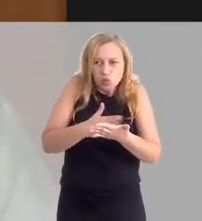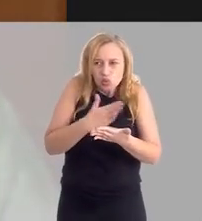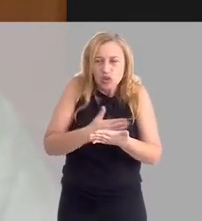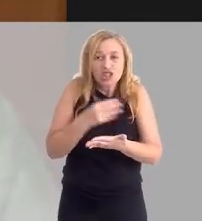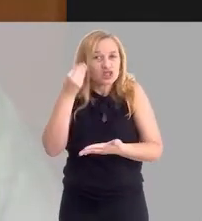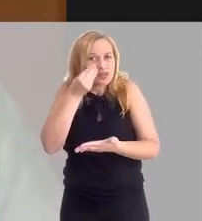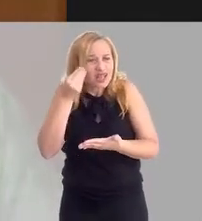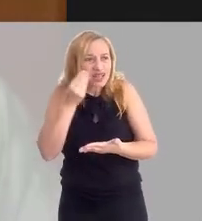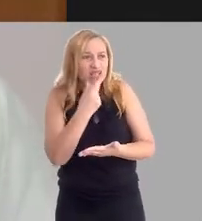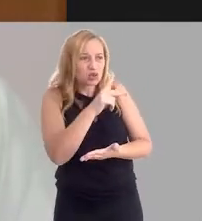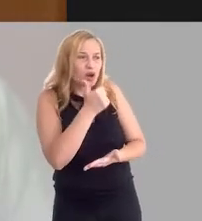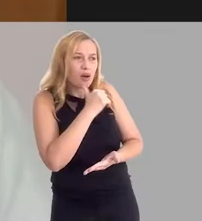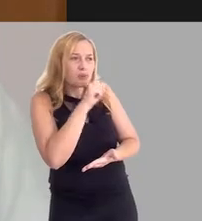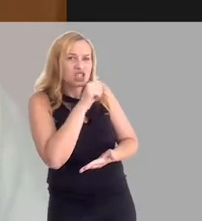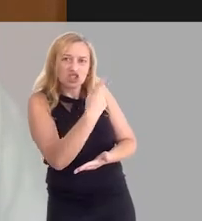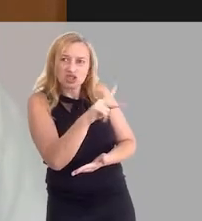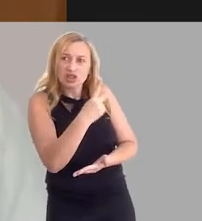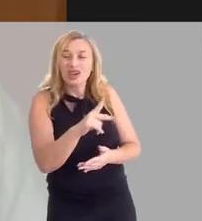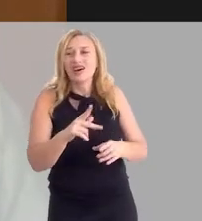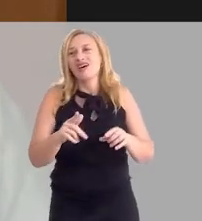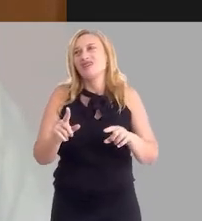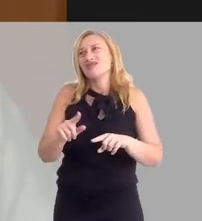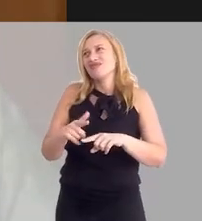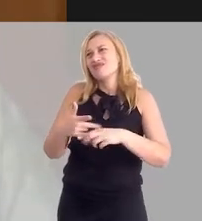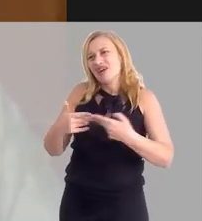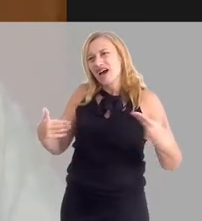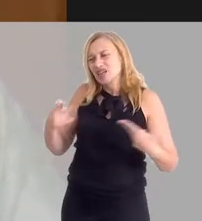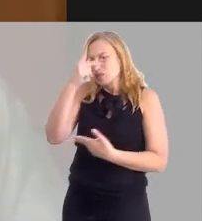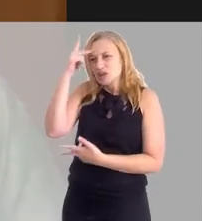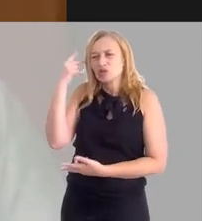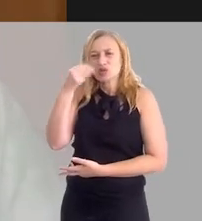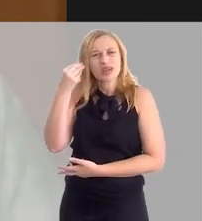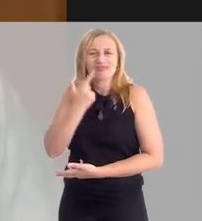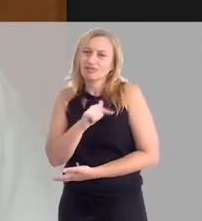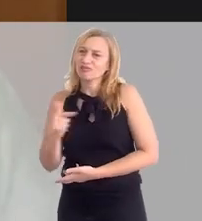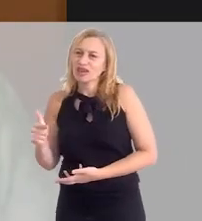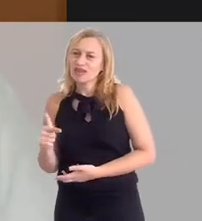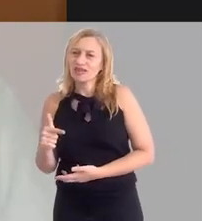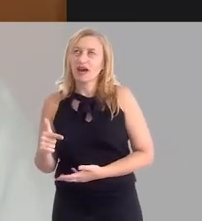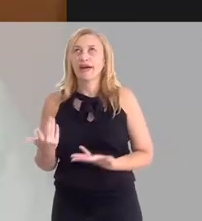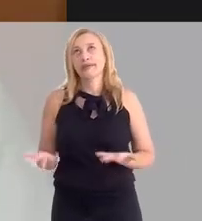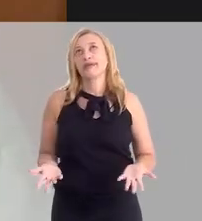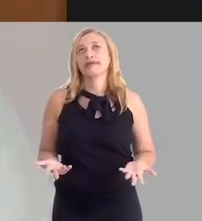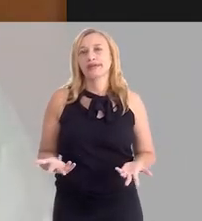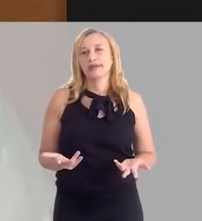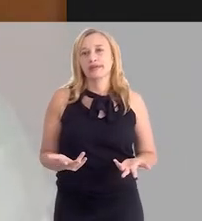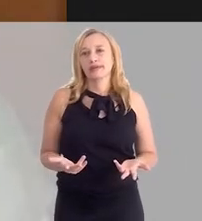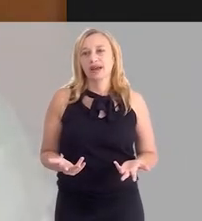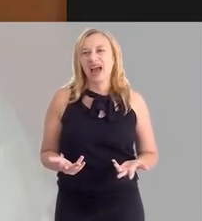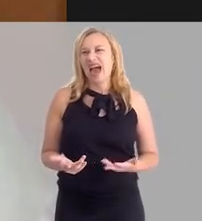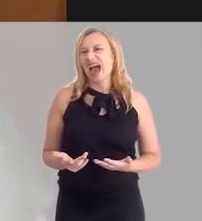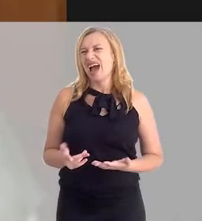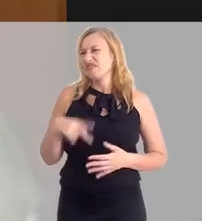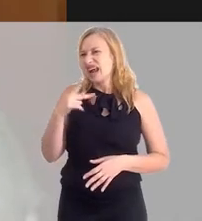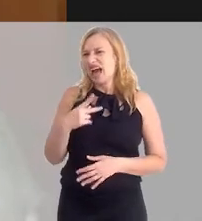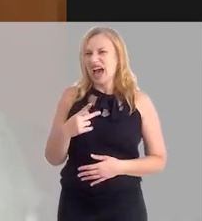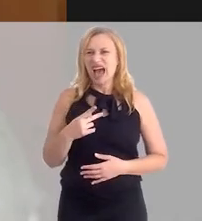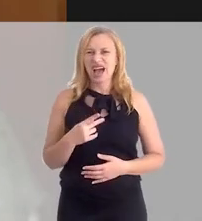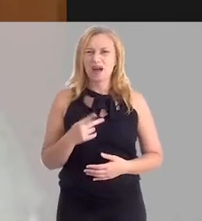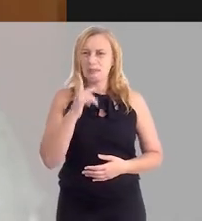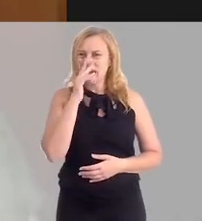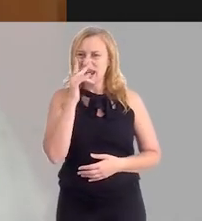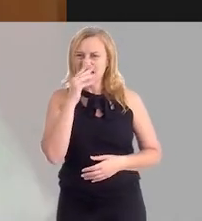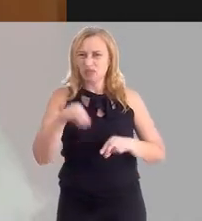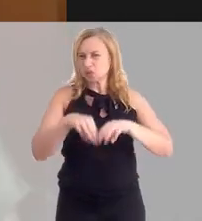preocupou em te dar. Mas muita gente não teve essa experiência. As pessoas, às vezes, até por uma forma de clichê, falar, não sei o que, isso parece